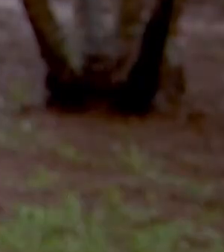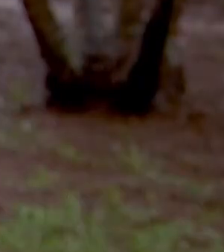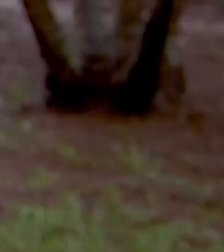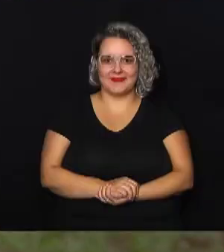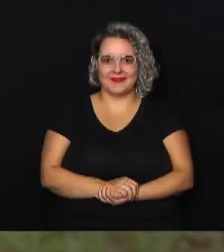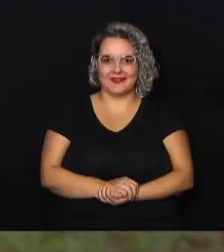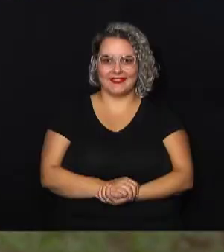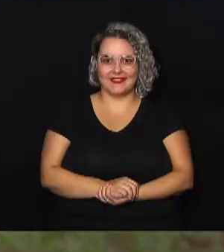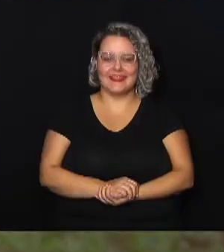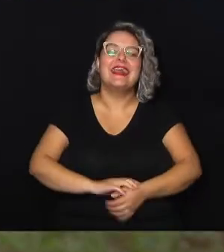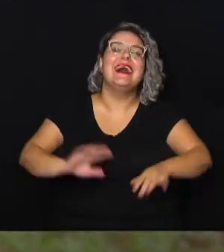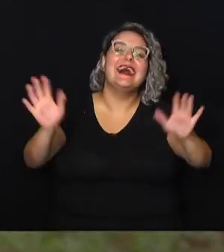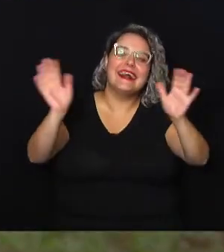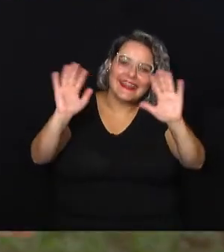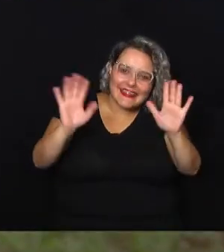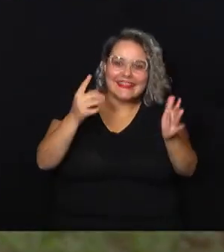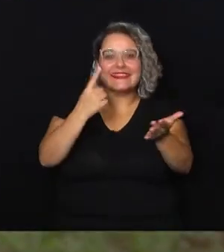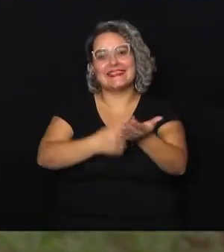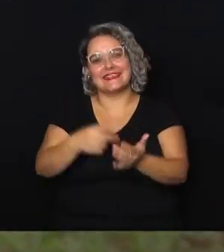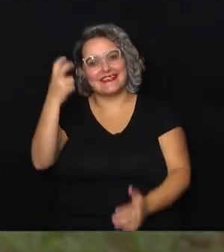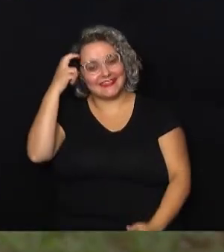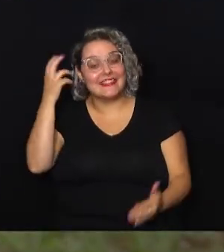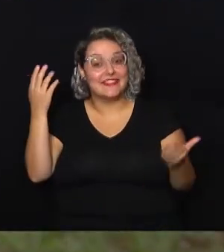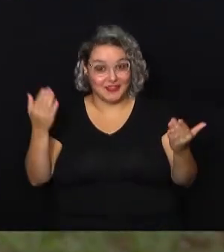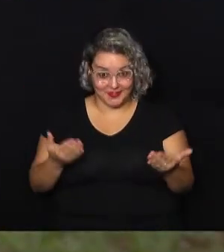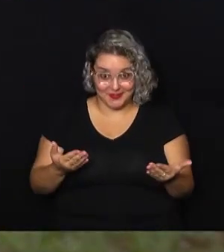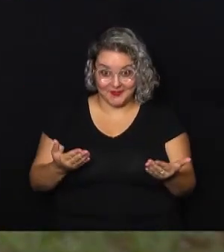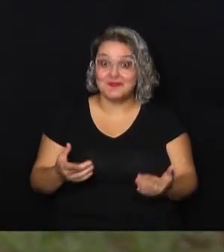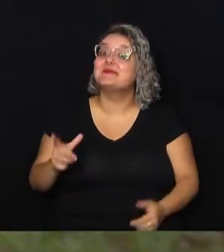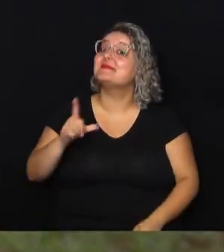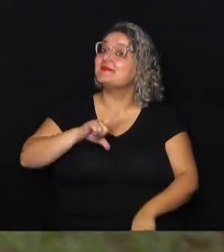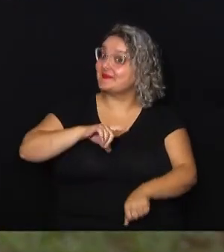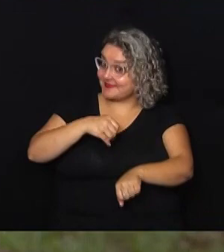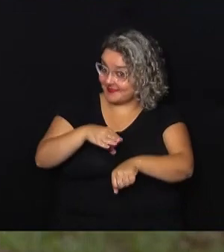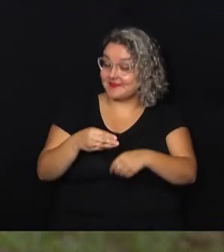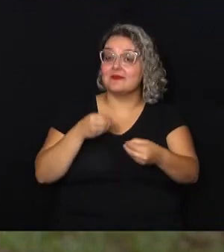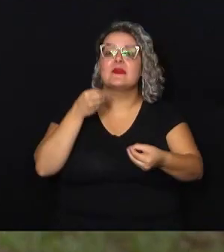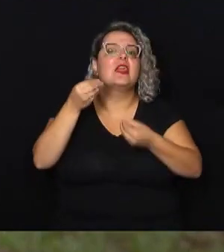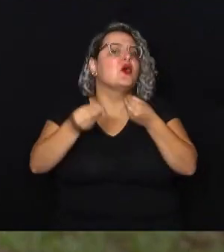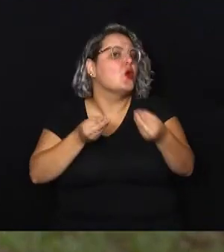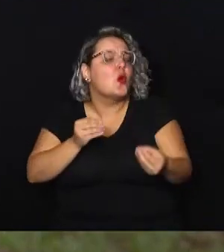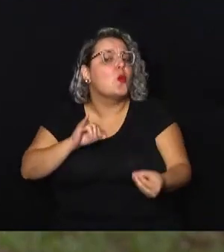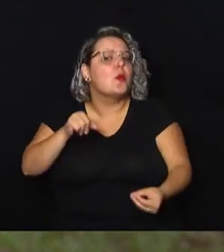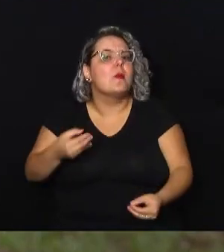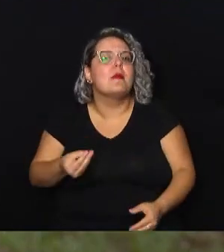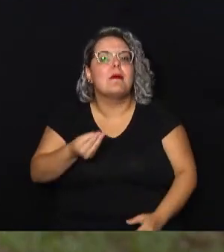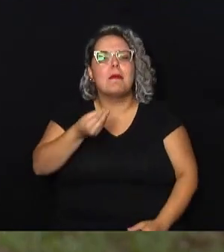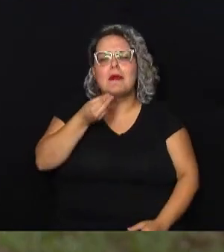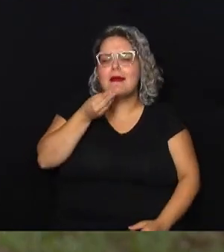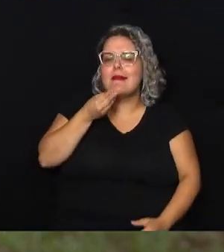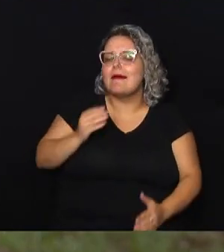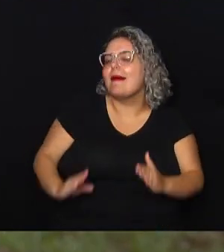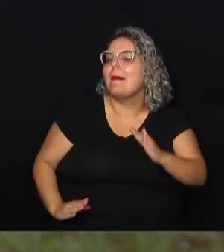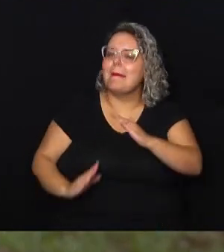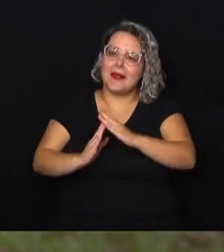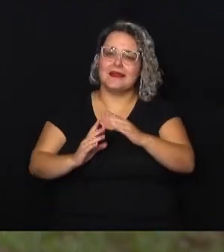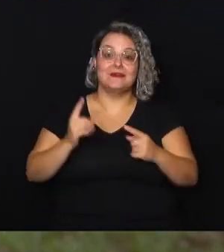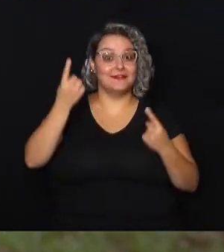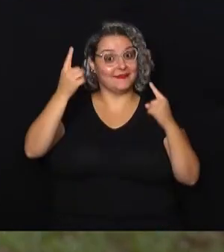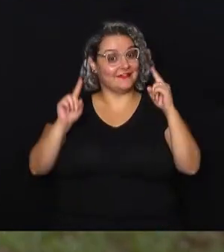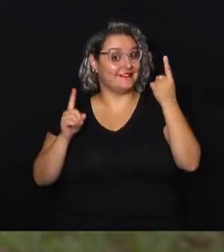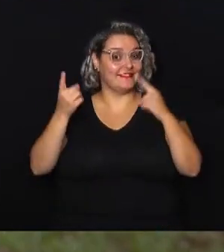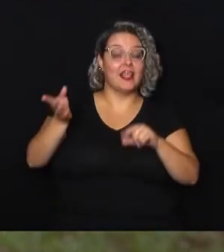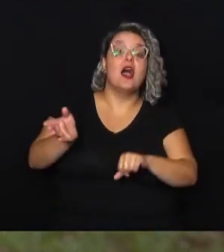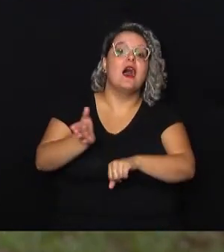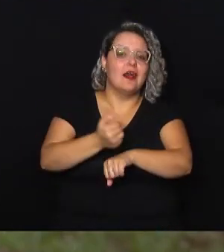Olá, Agenda Cultural no ar. E olha, hoje tem dicas de como você aproveitar ao máximo o seu carnaval. Antes você vai